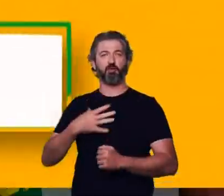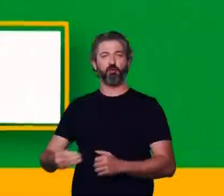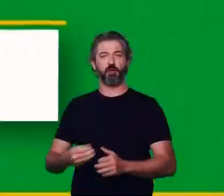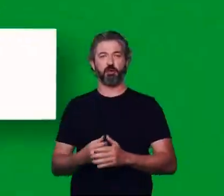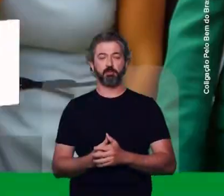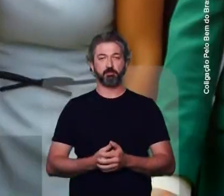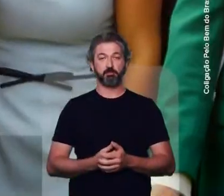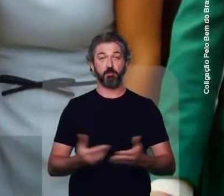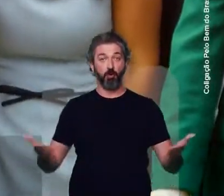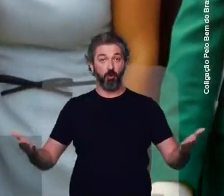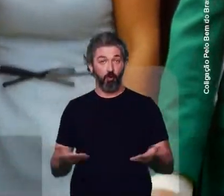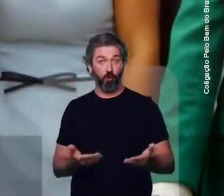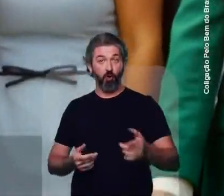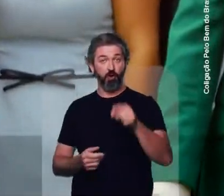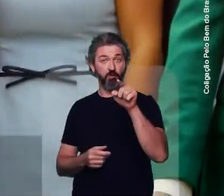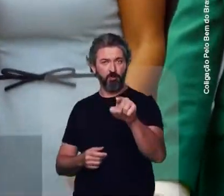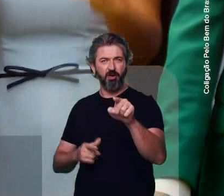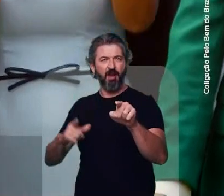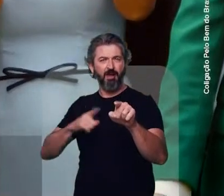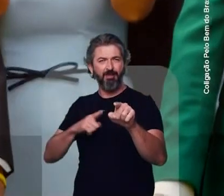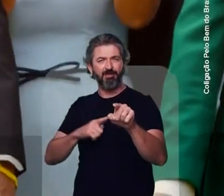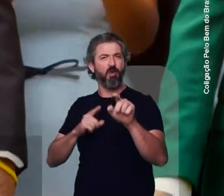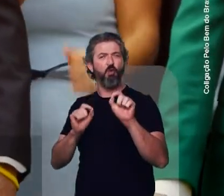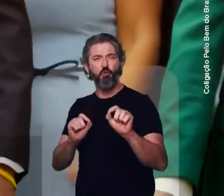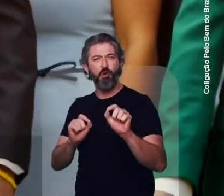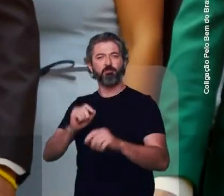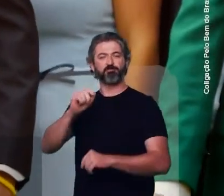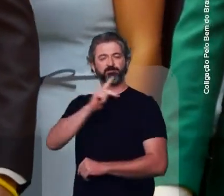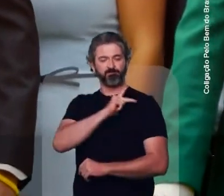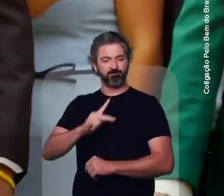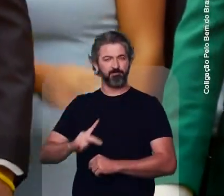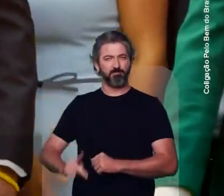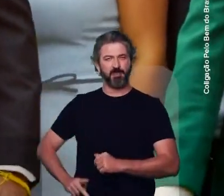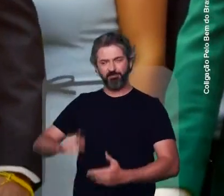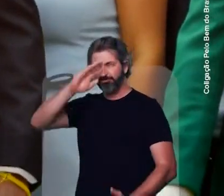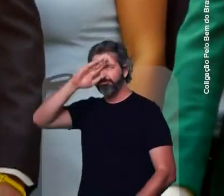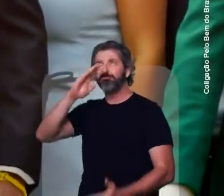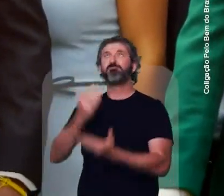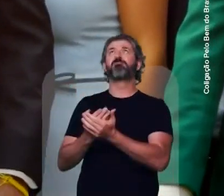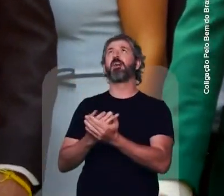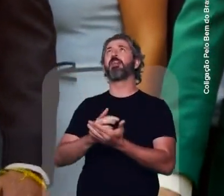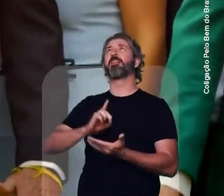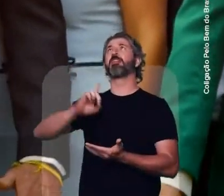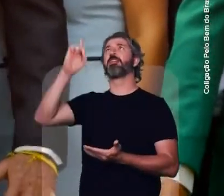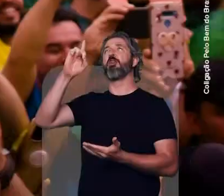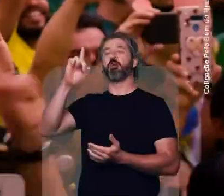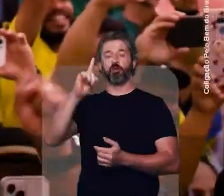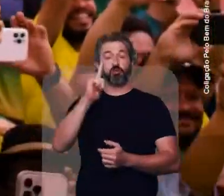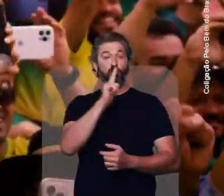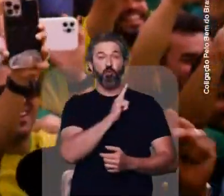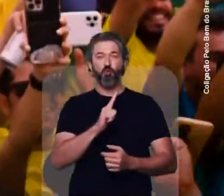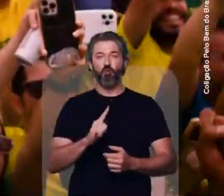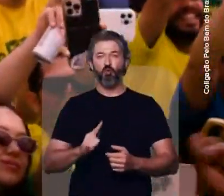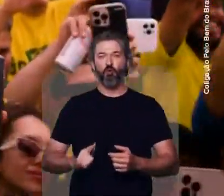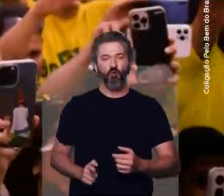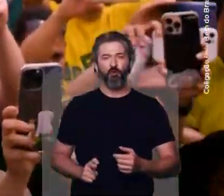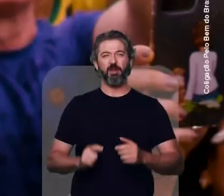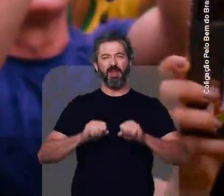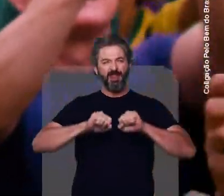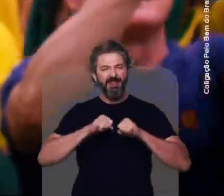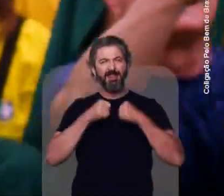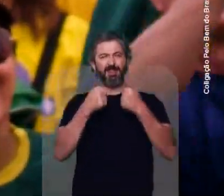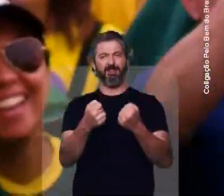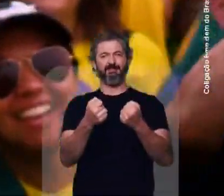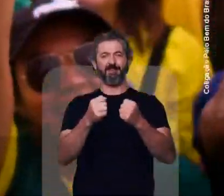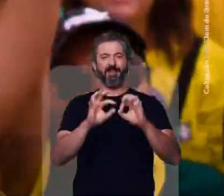famílias. Hoje vocês têm um presidente que acredita em Deus, um governo